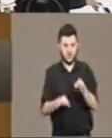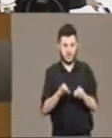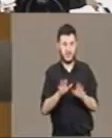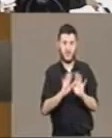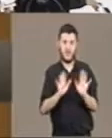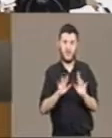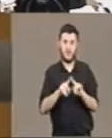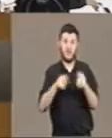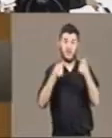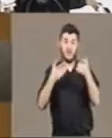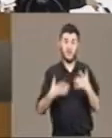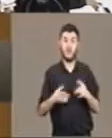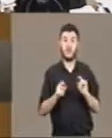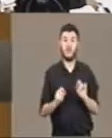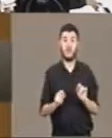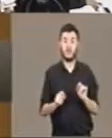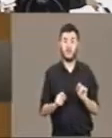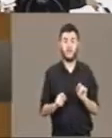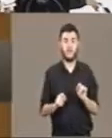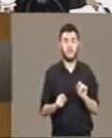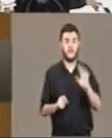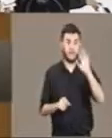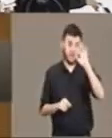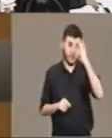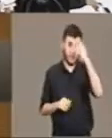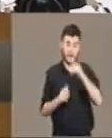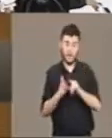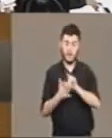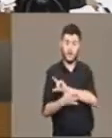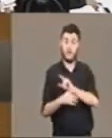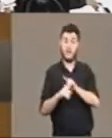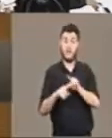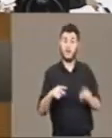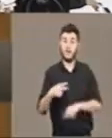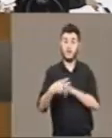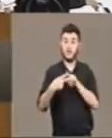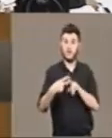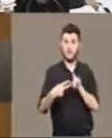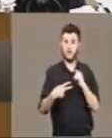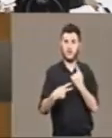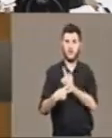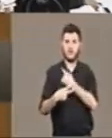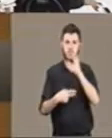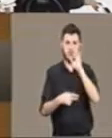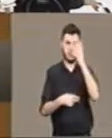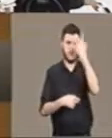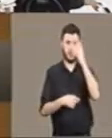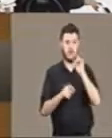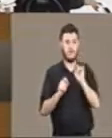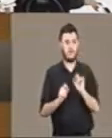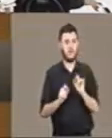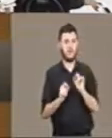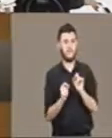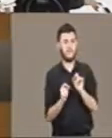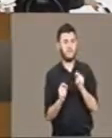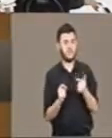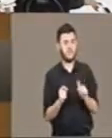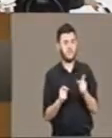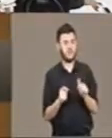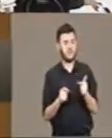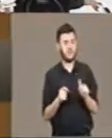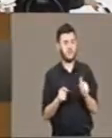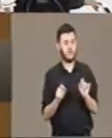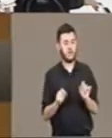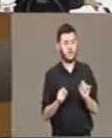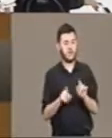caso concreto, essa decisão é anterior. E, segundo, a nossa decisão de que aquilo que não tem vinculação com o mandato